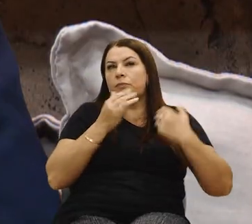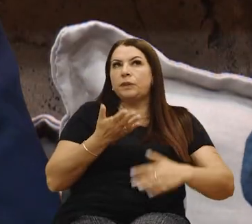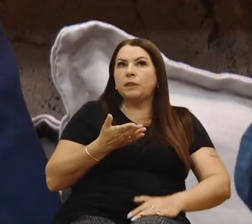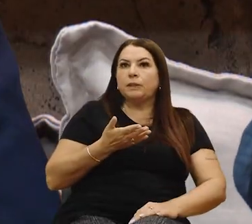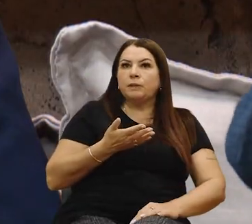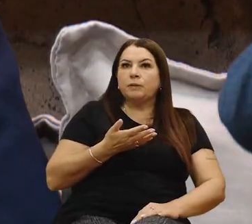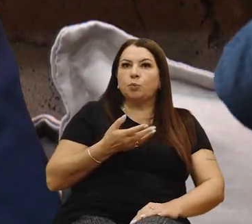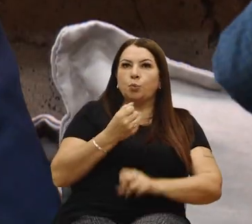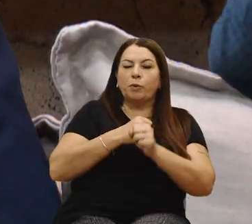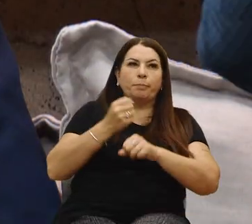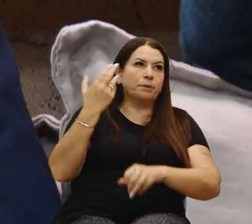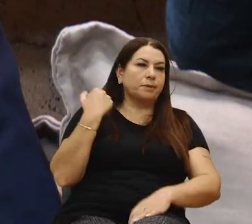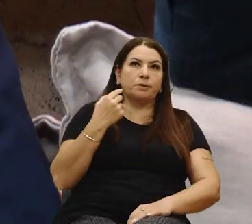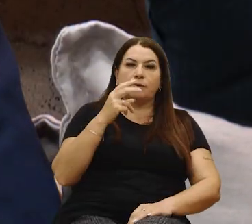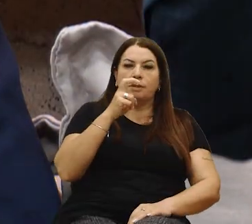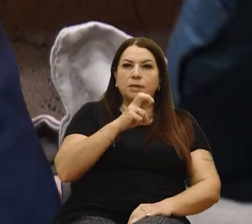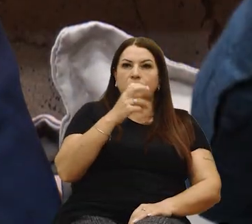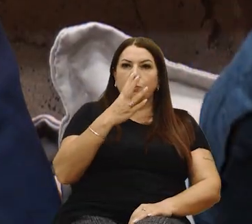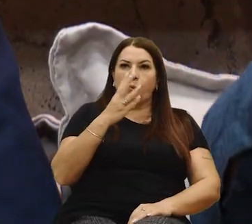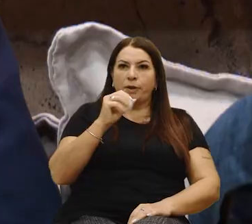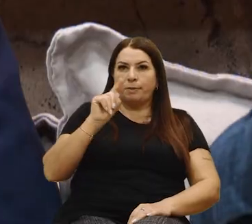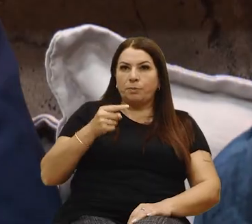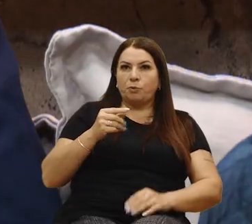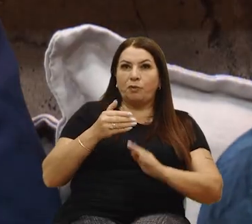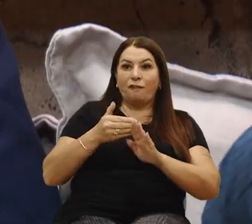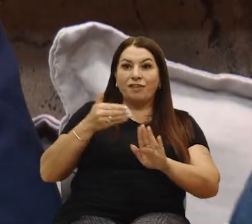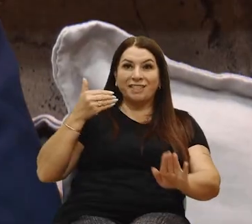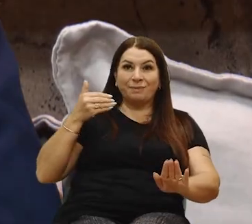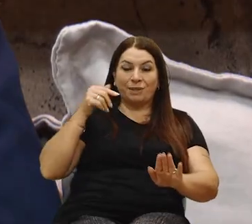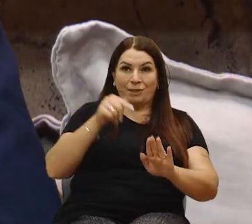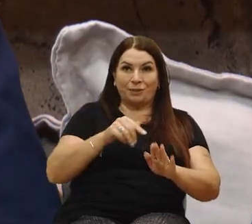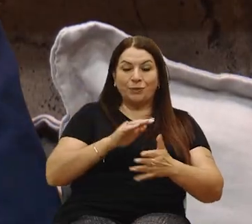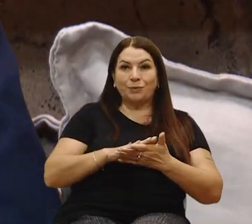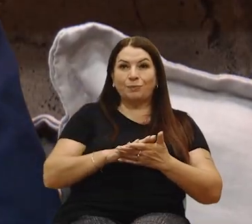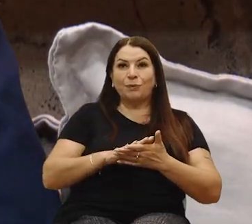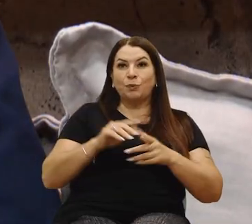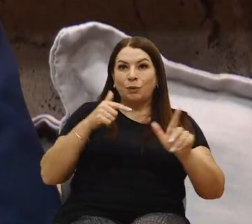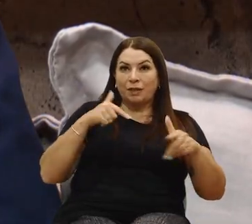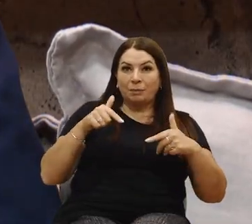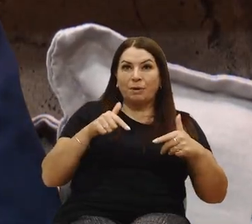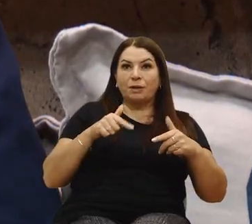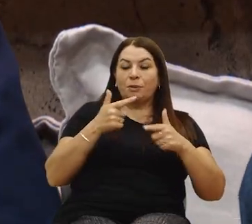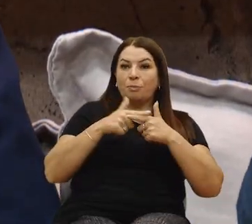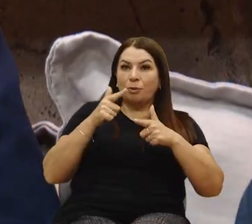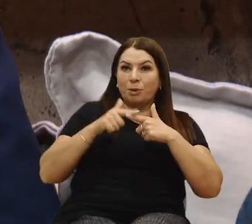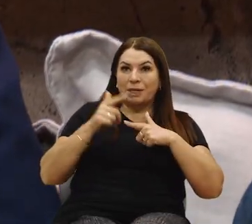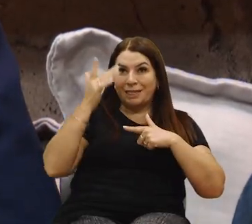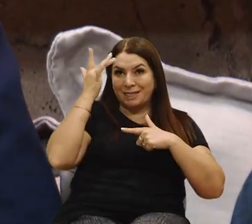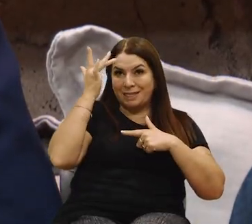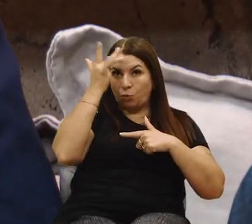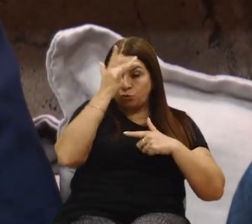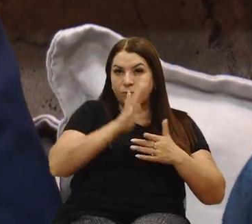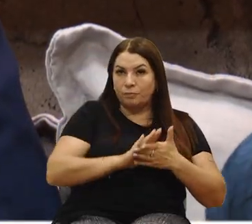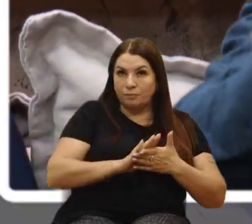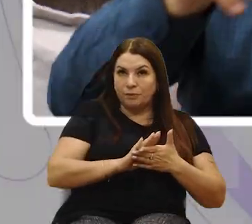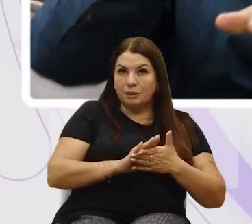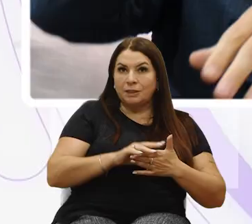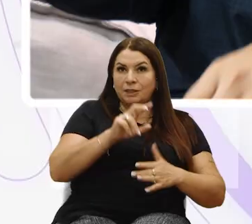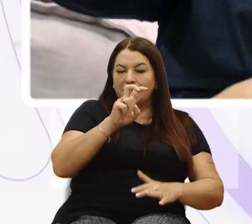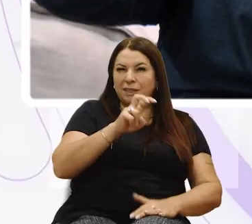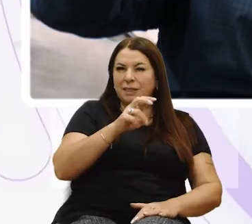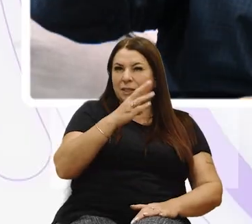teve o ano passado 540 mil afastamentos, né, do trabalho por problemas de saúde mental.